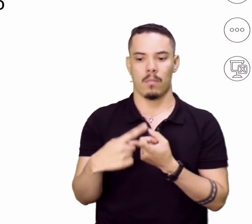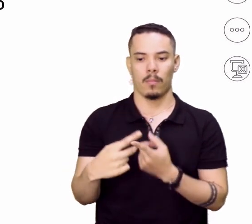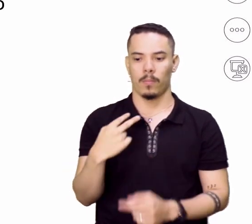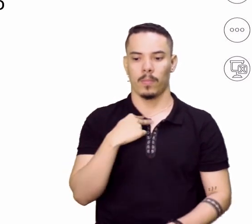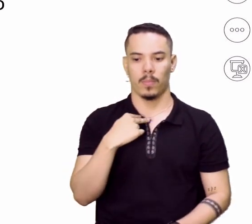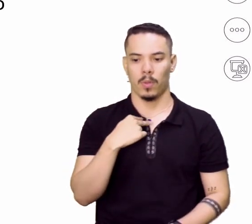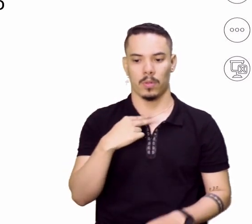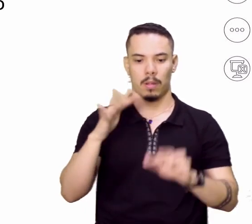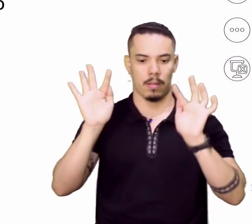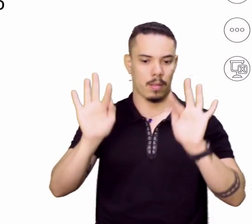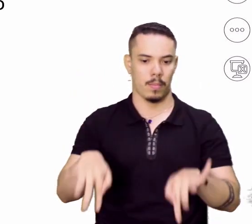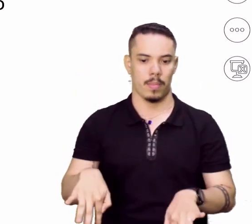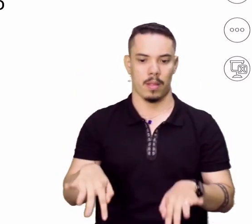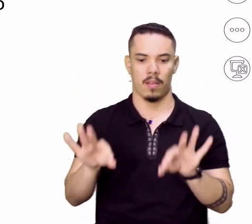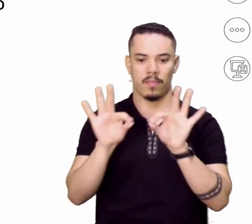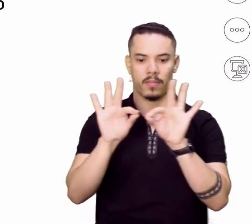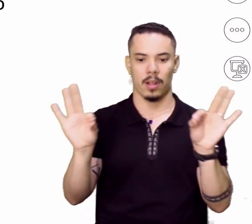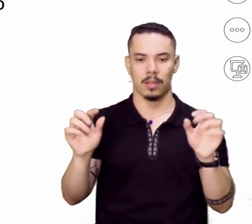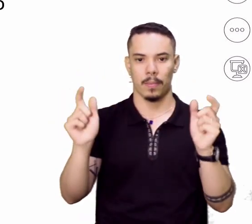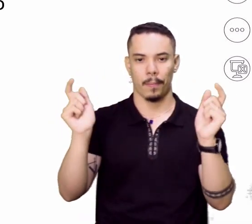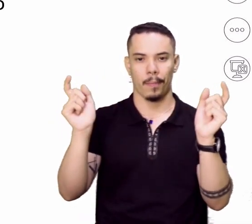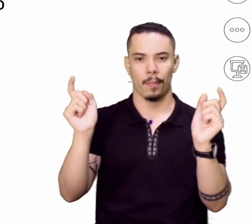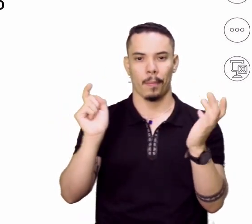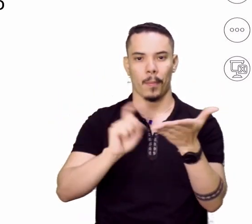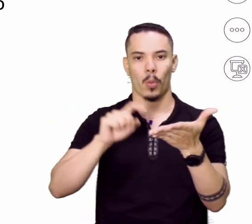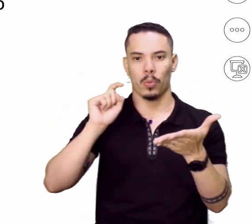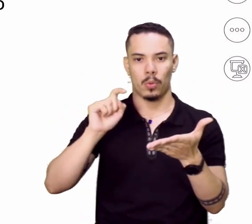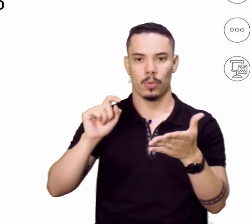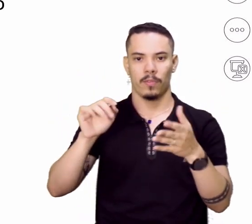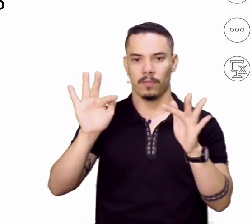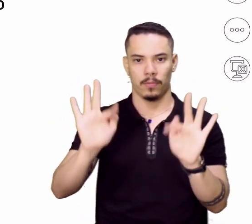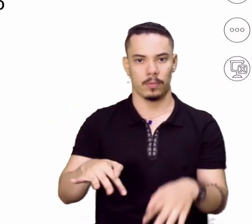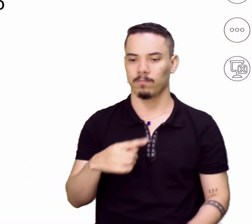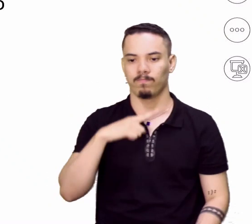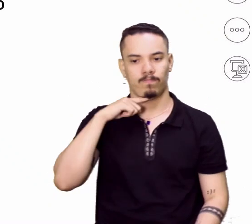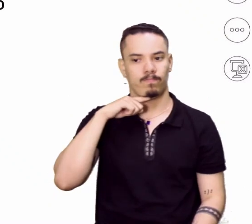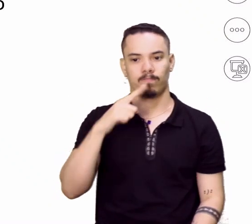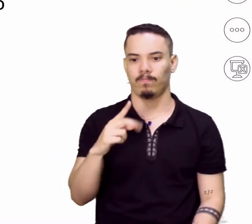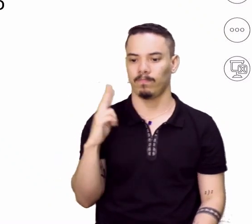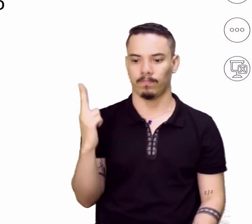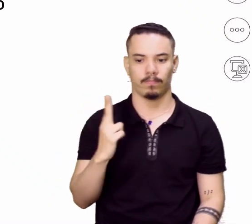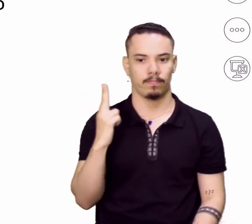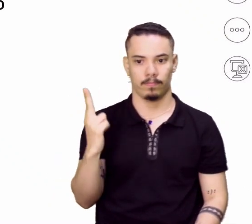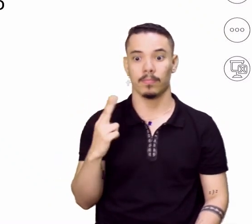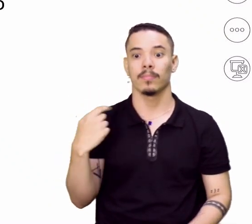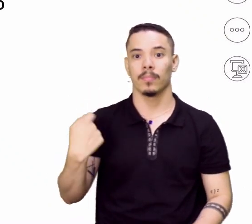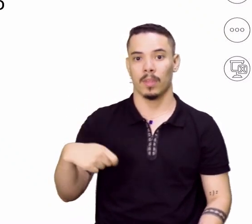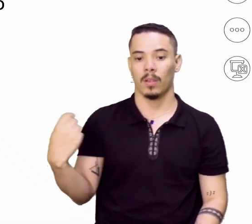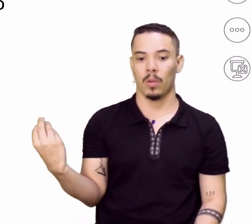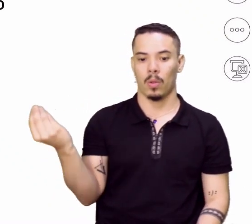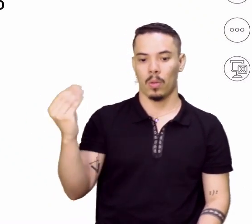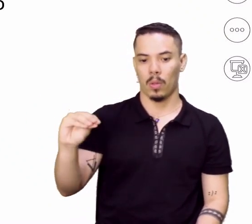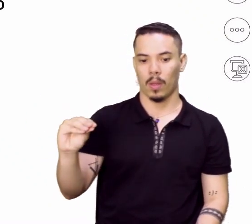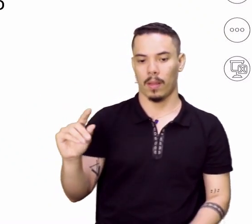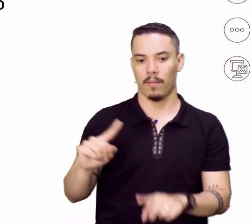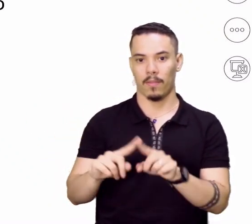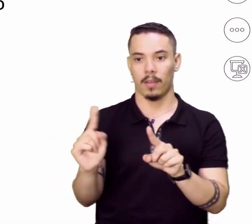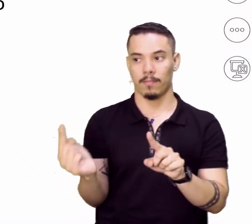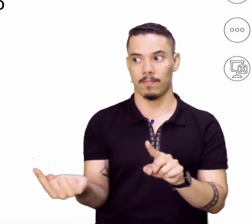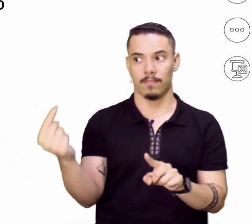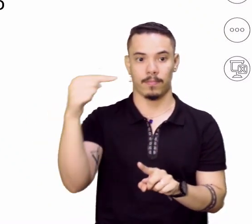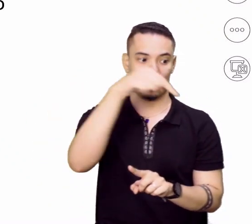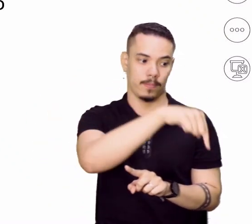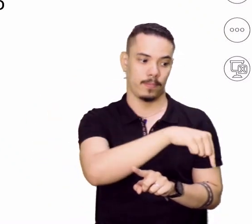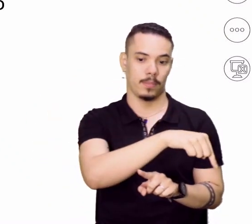essa, I used to own, ponto final. Eu preciso colocar aqui no caso o que vai fazer referência ao que eu